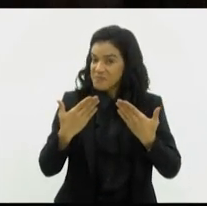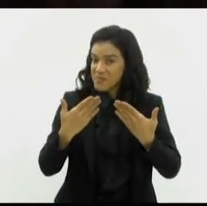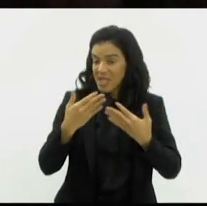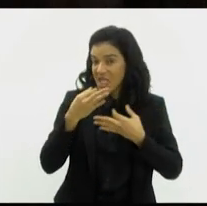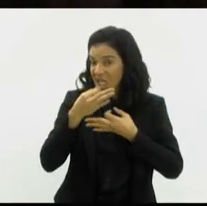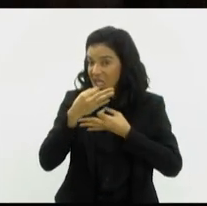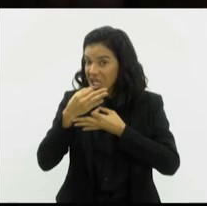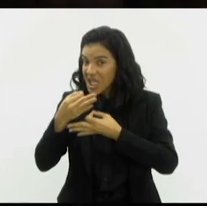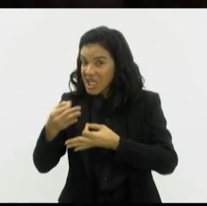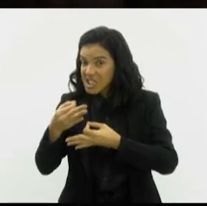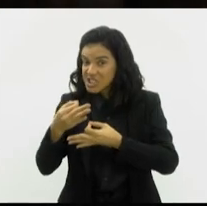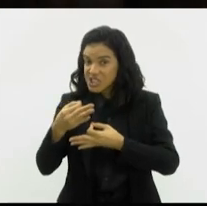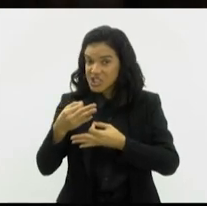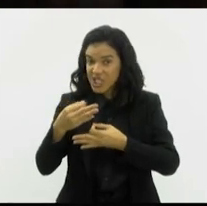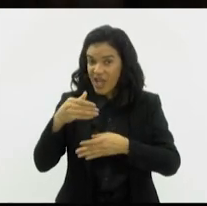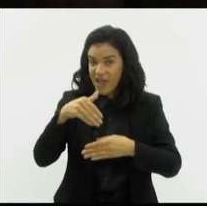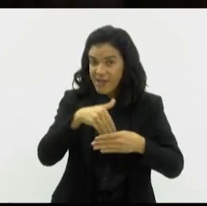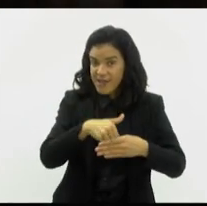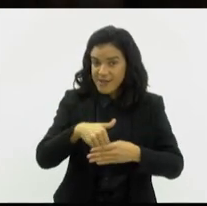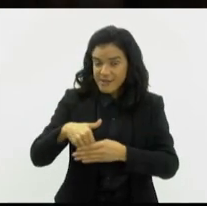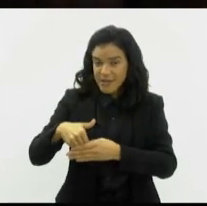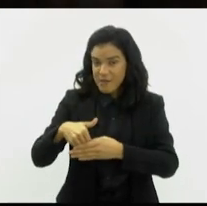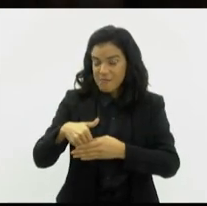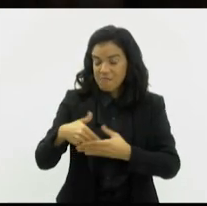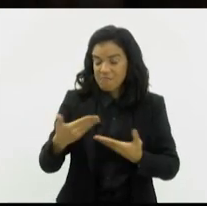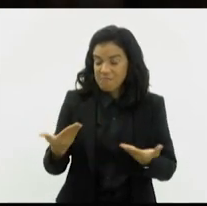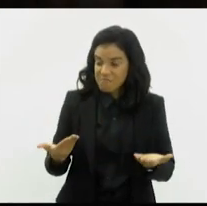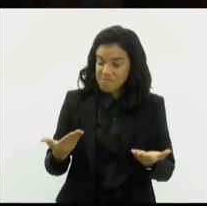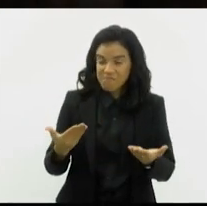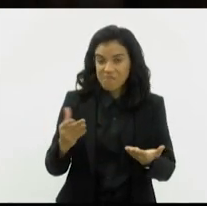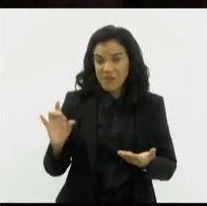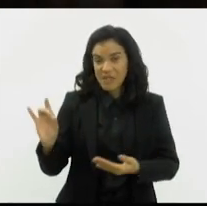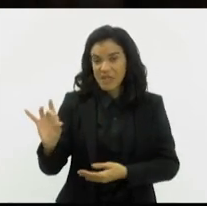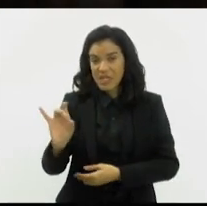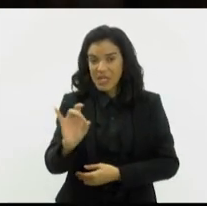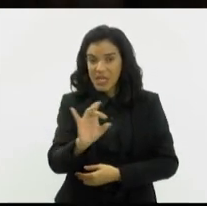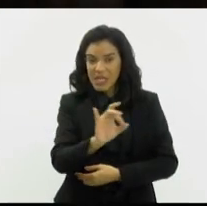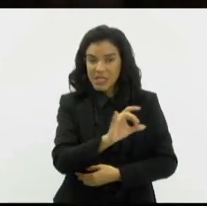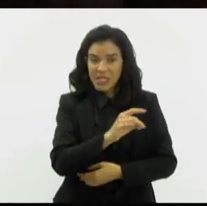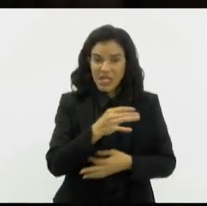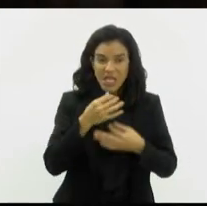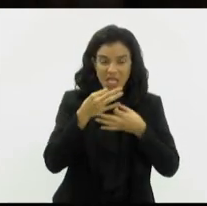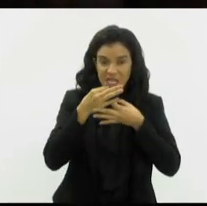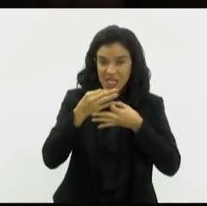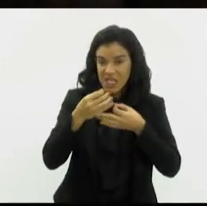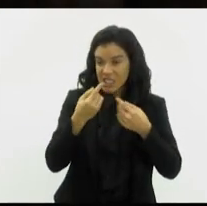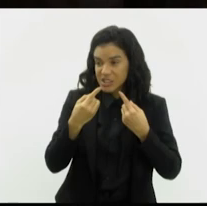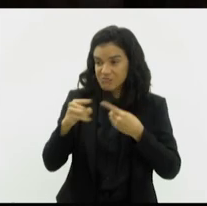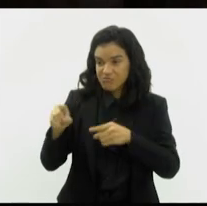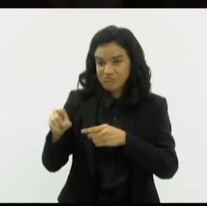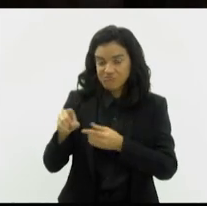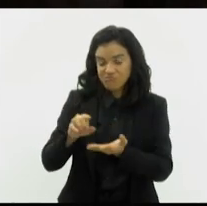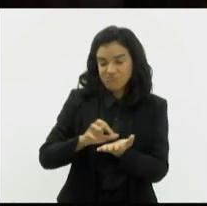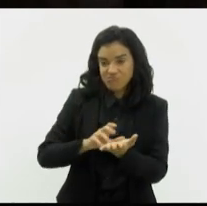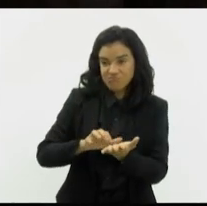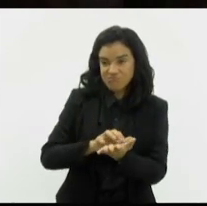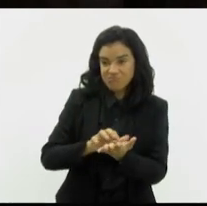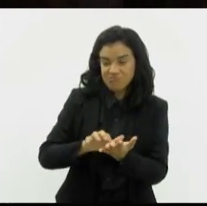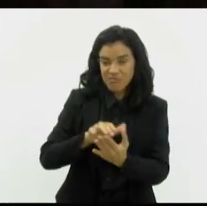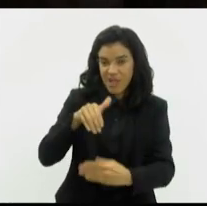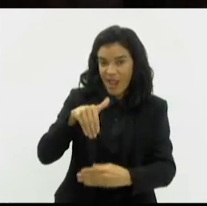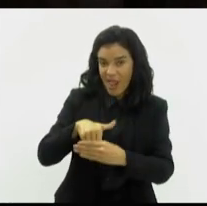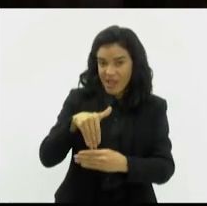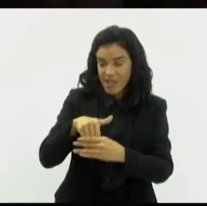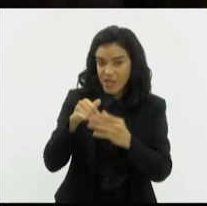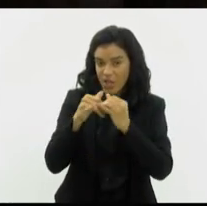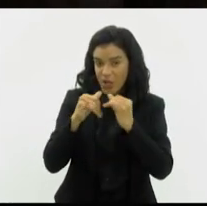Criticar urna eletrônica? Eu duvido cada um aqui começar a criticar as urnas eletrônicas. Podem parar num inquérito desses